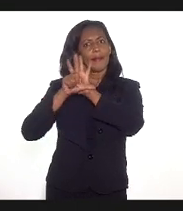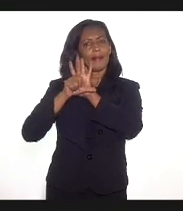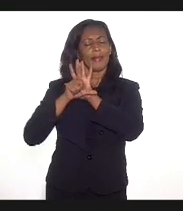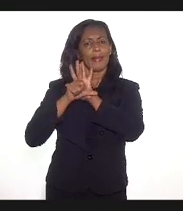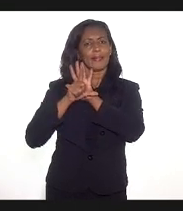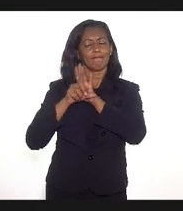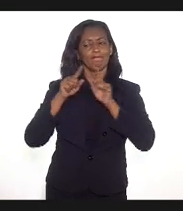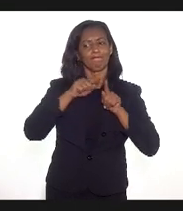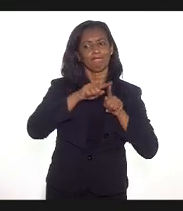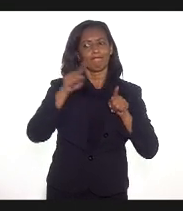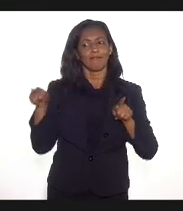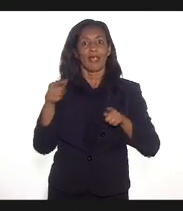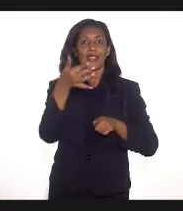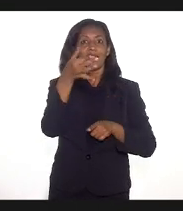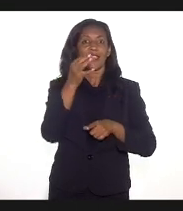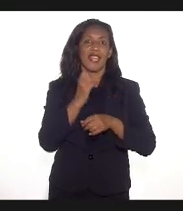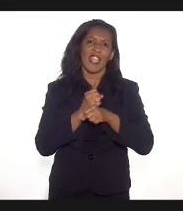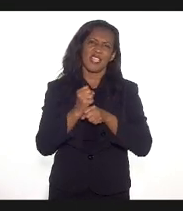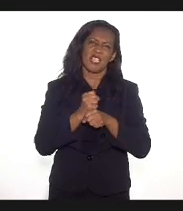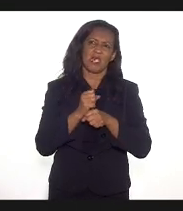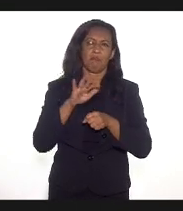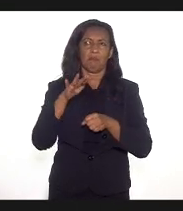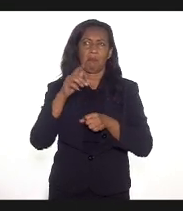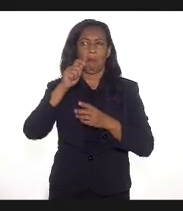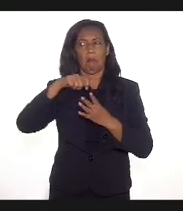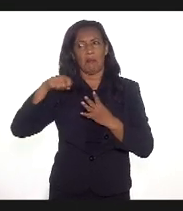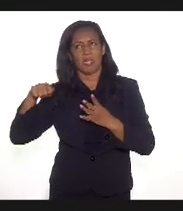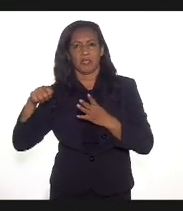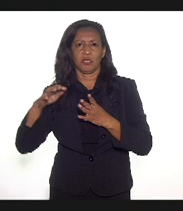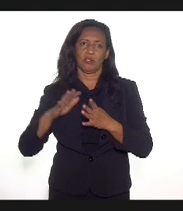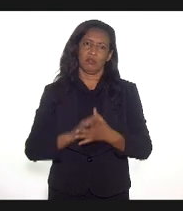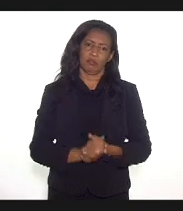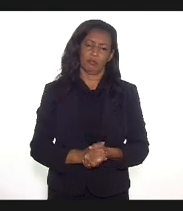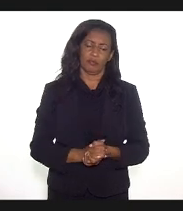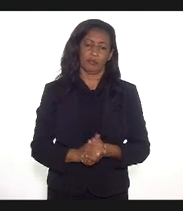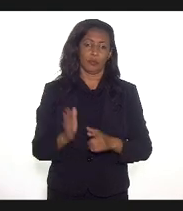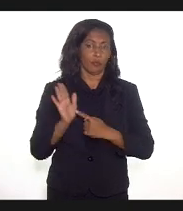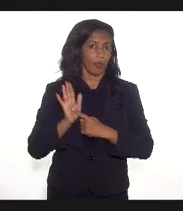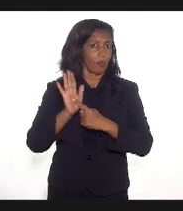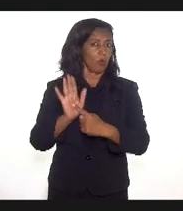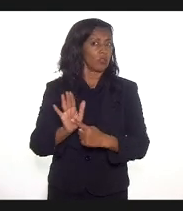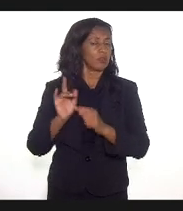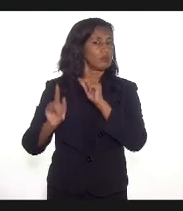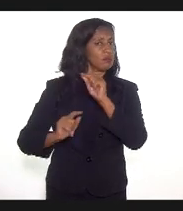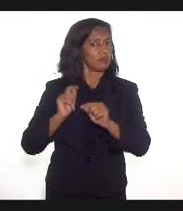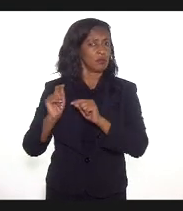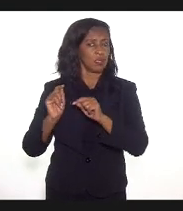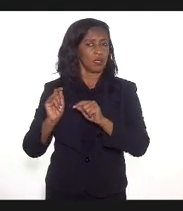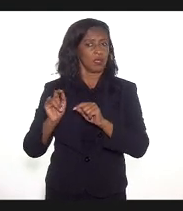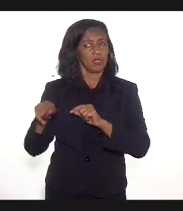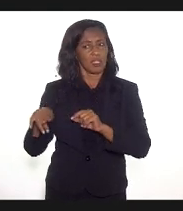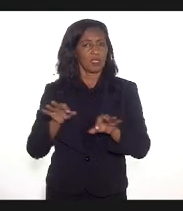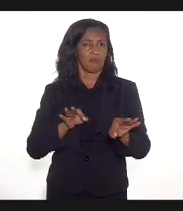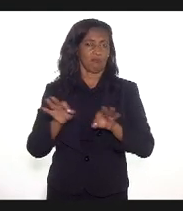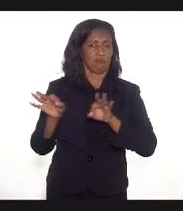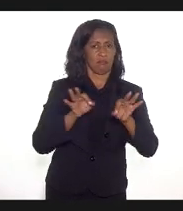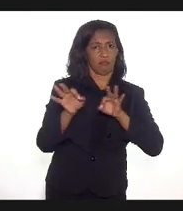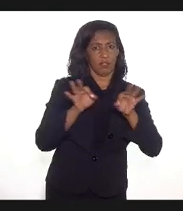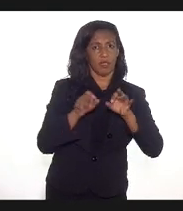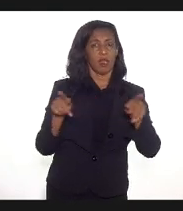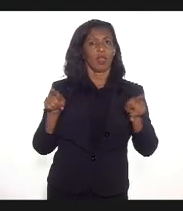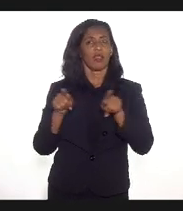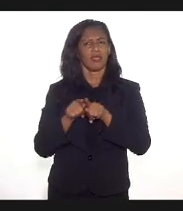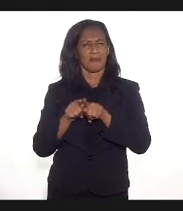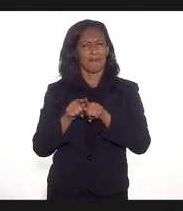durou exatamente 10 anos e alguns meses, demonstrando que esse planejamento também na